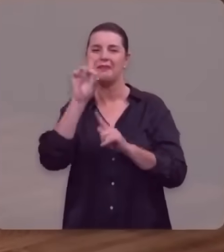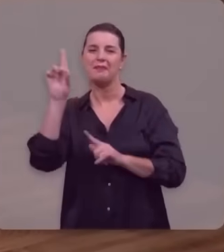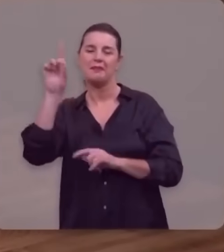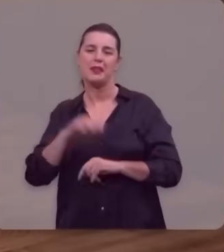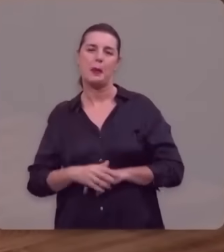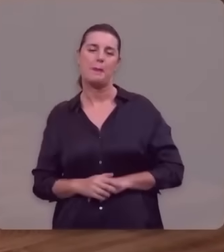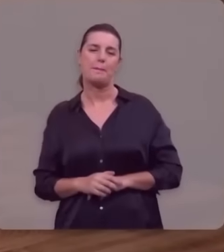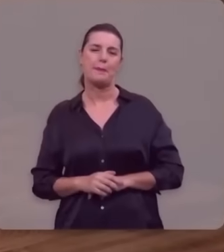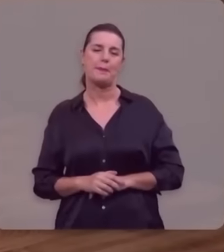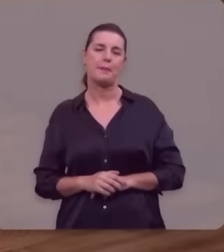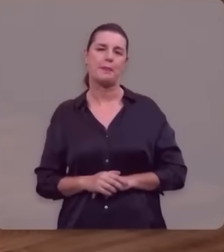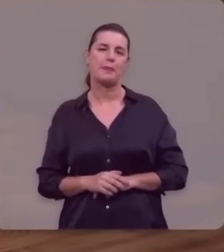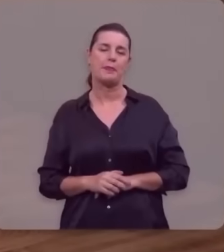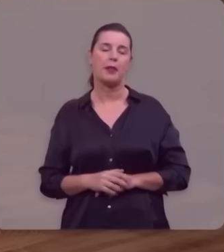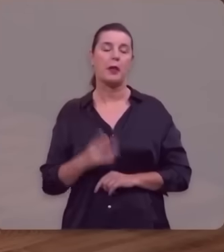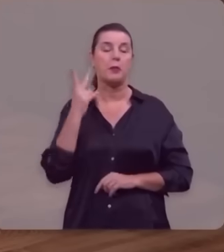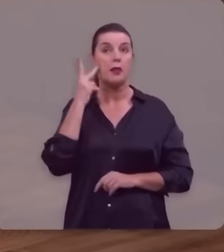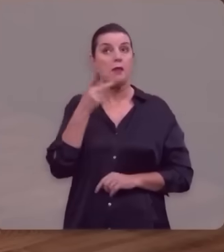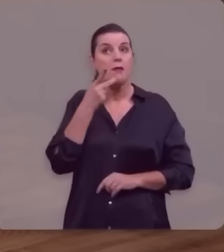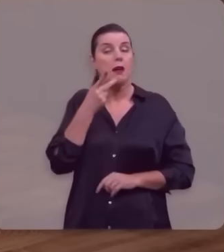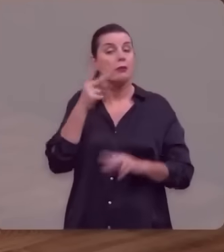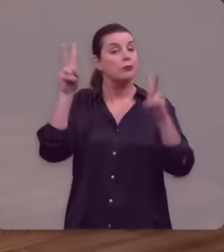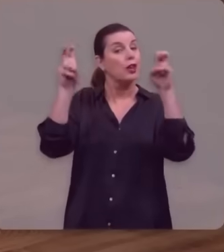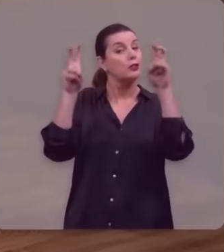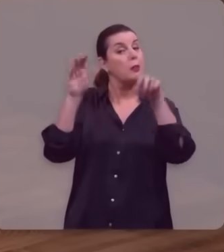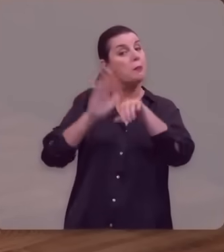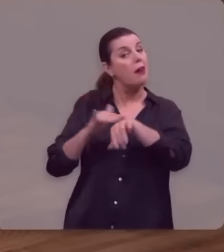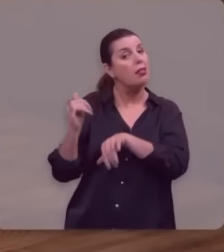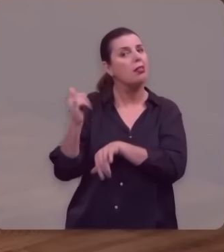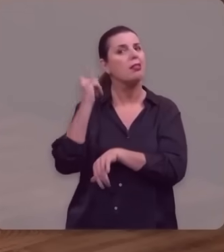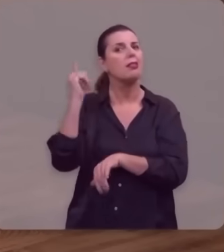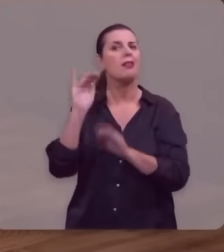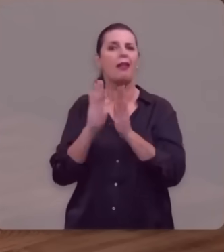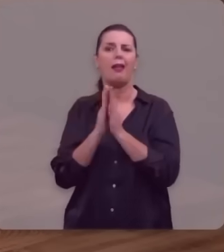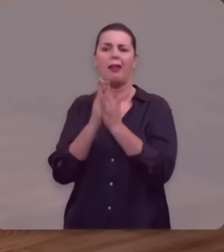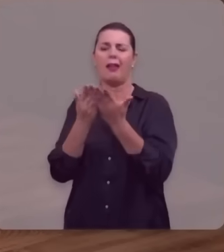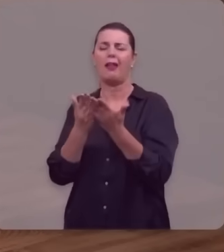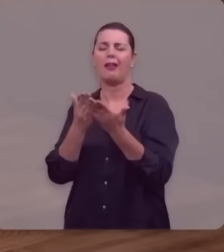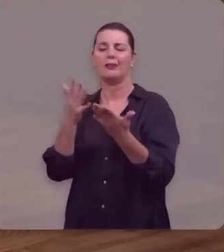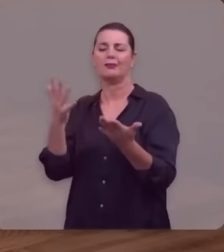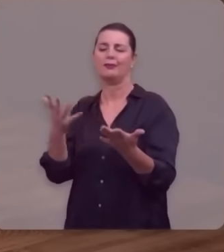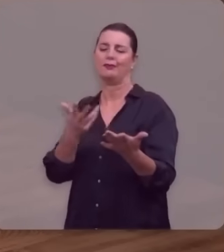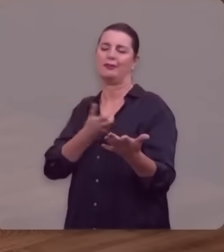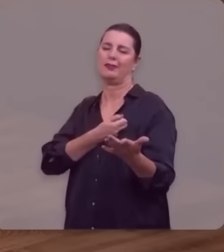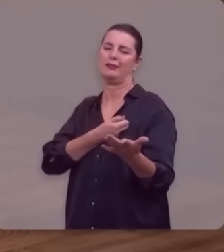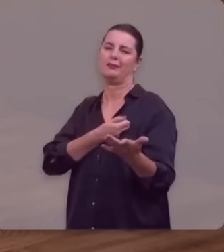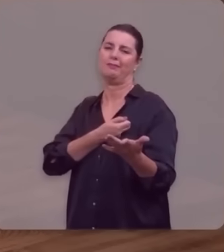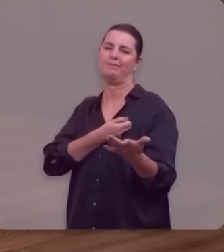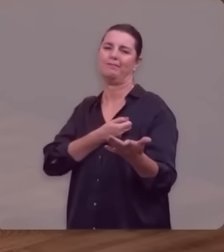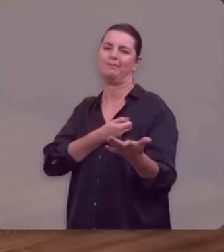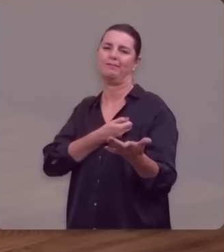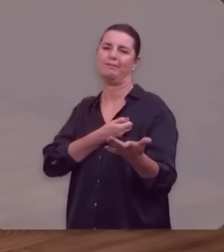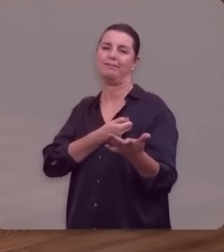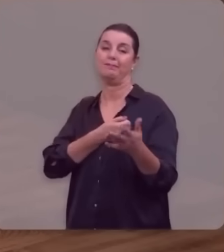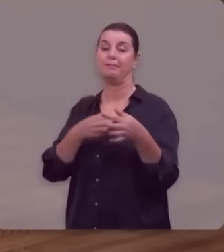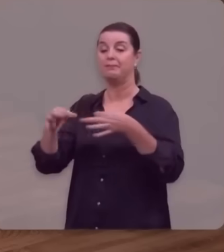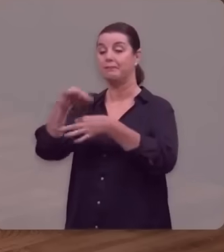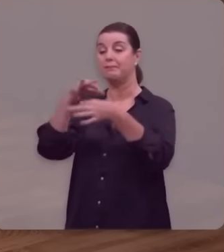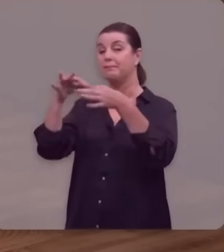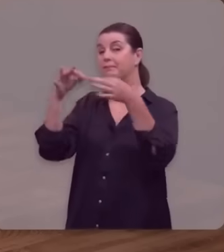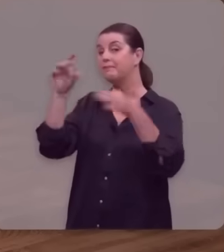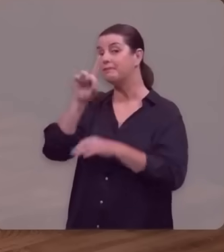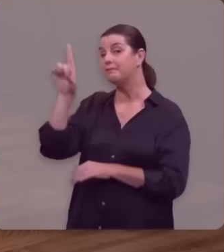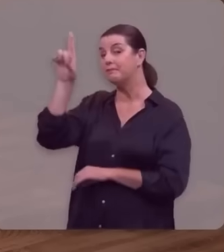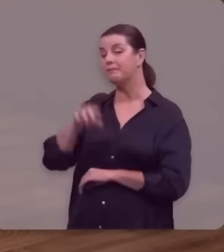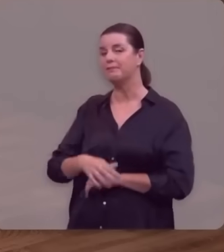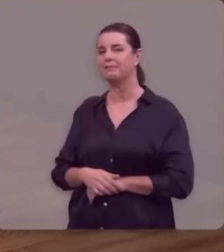palavra de Deus para tratar de um dos assuntos mais importantes da Bíblia que é a salvação dádiva